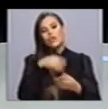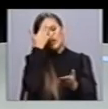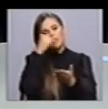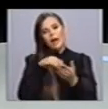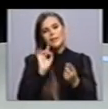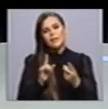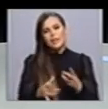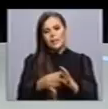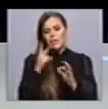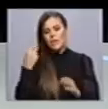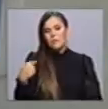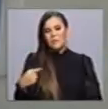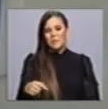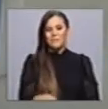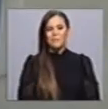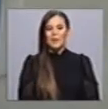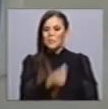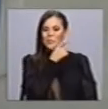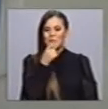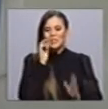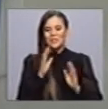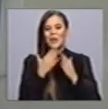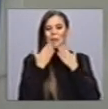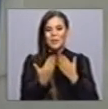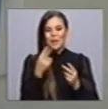no nosso dia-a-dia. Muito bem, fica prometido, Miguel. Obrigada. Até ao